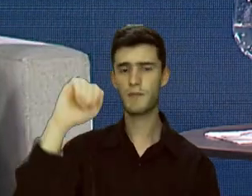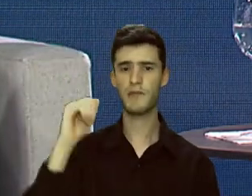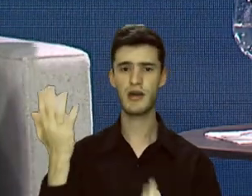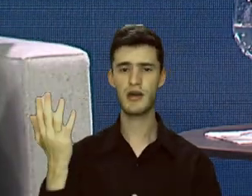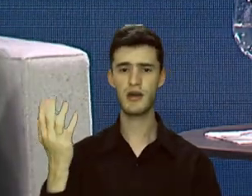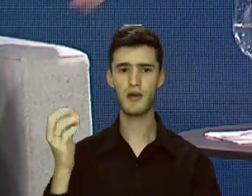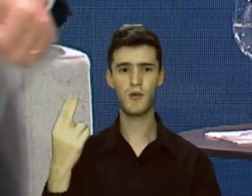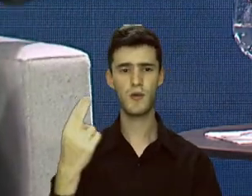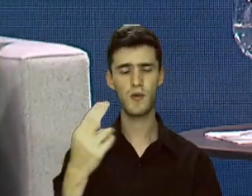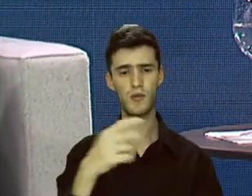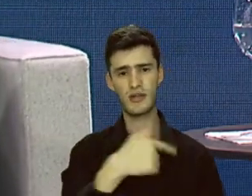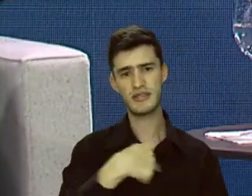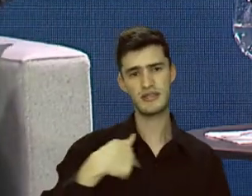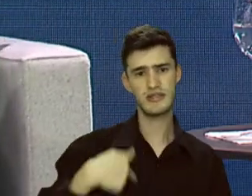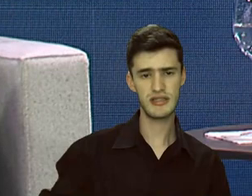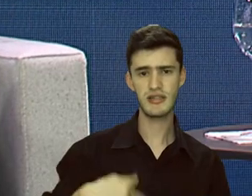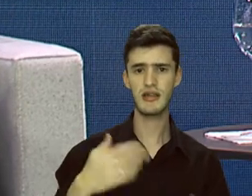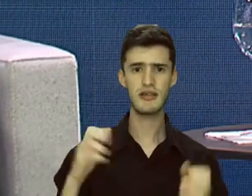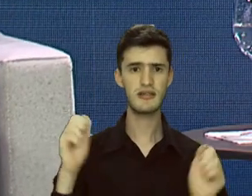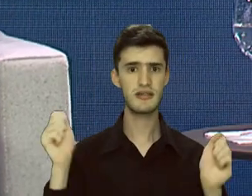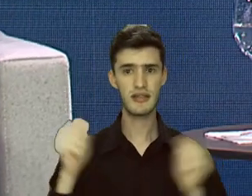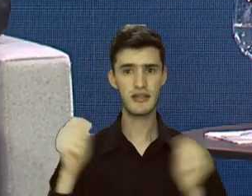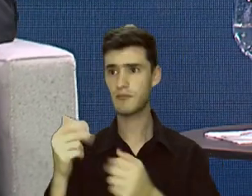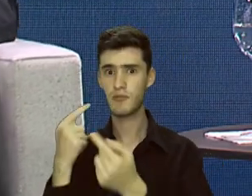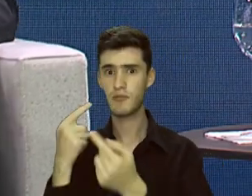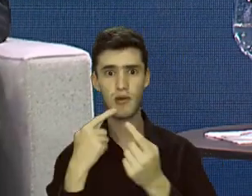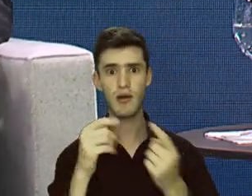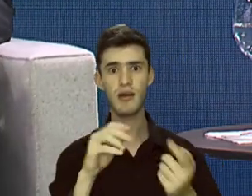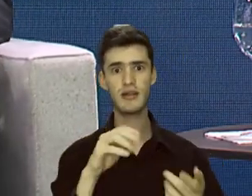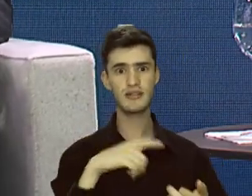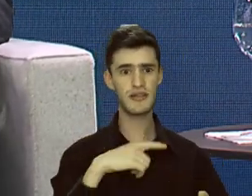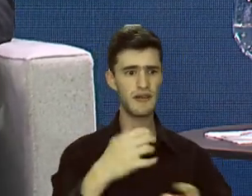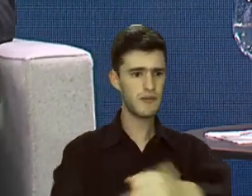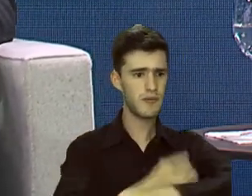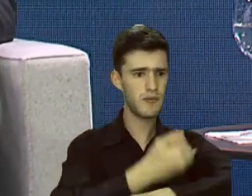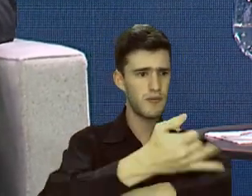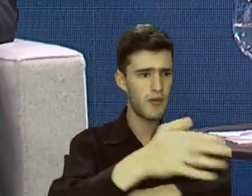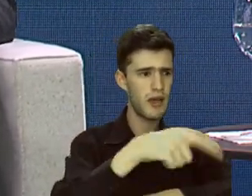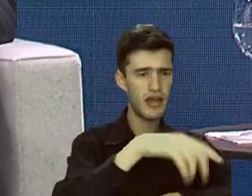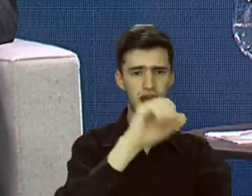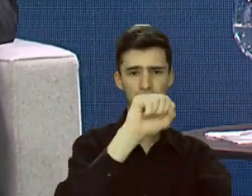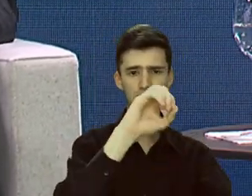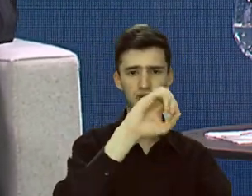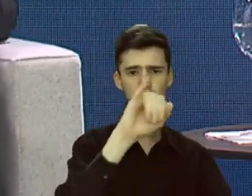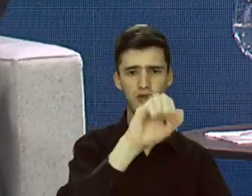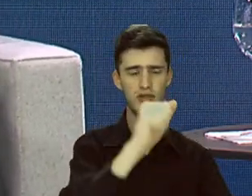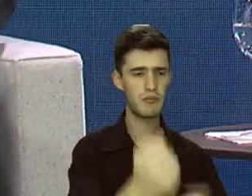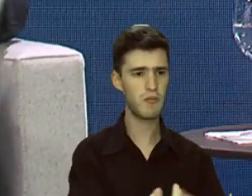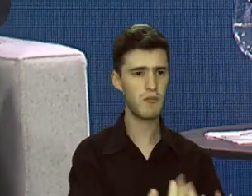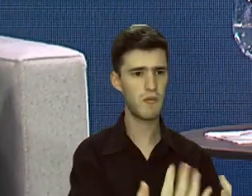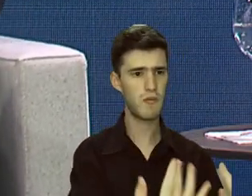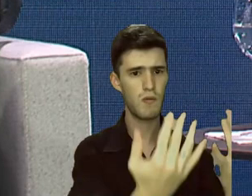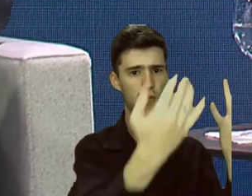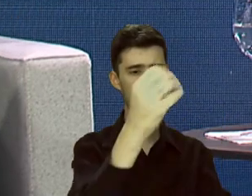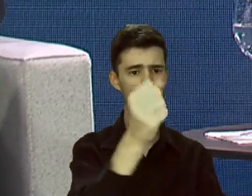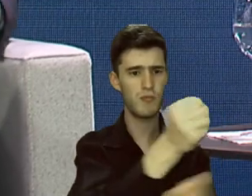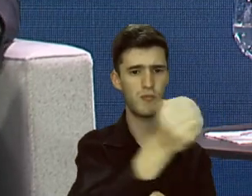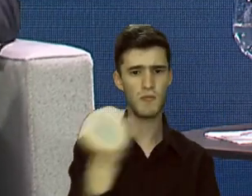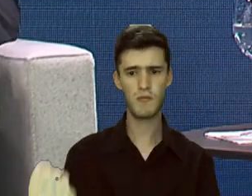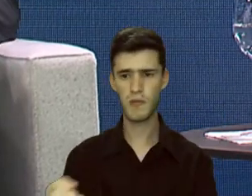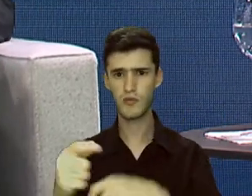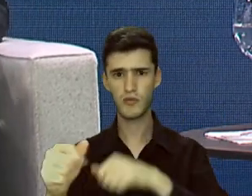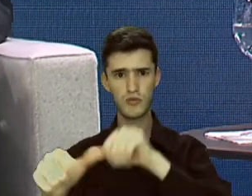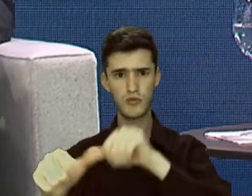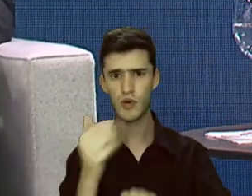da soja que virou ração que alimentou um frango enfim como é que isso se desdobra eu acho que o Brasil pode ser um grande um grande